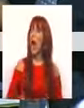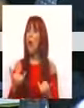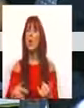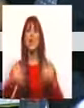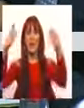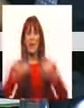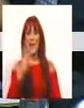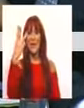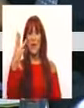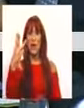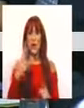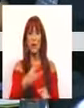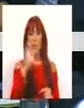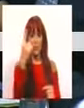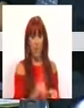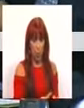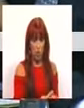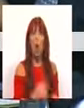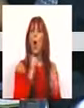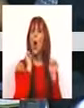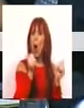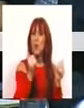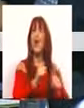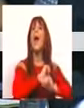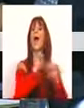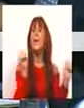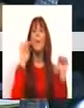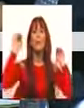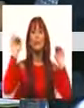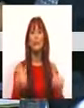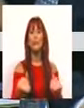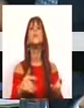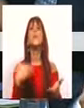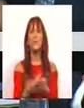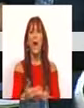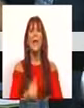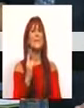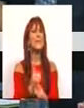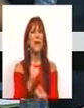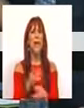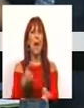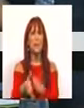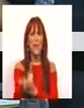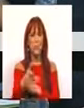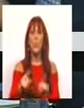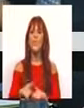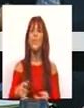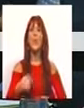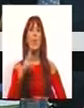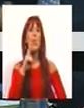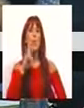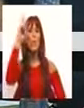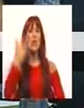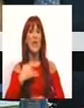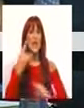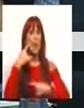desce de 3 para 1, ótimo. Ainda bem que a trajetória está no mesmo sentido. Os juros da